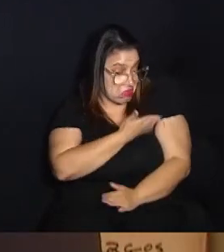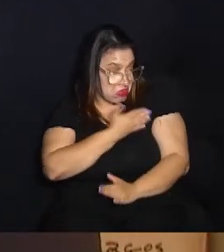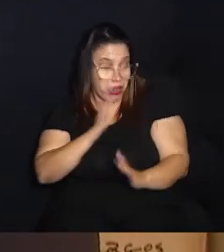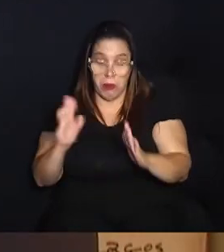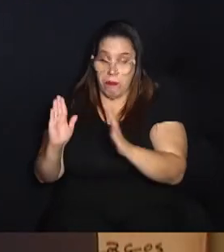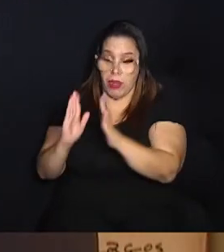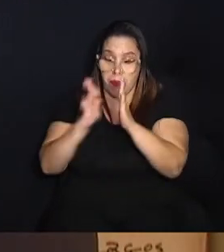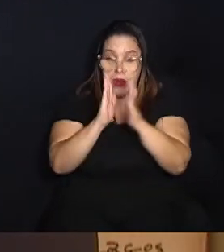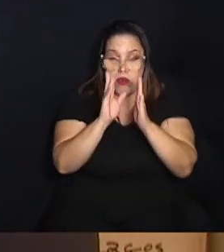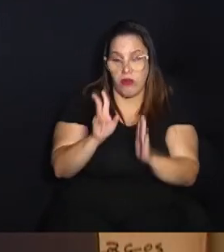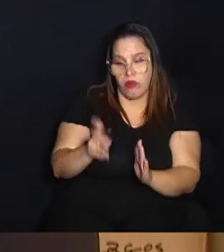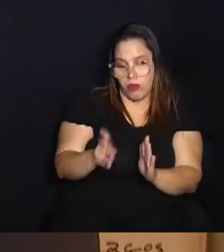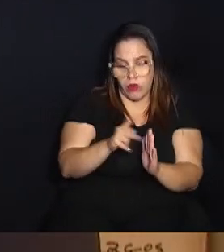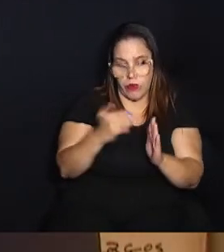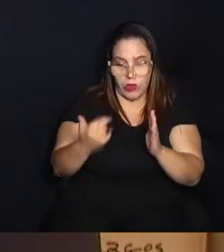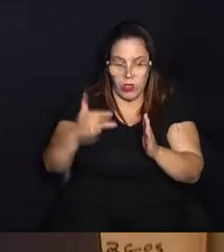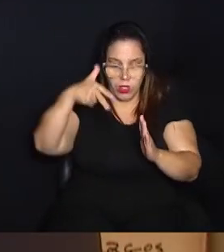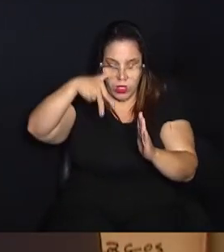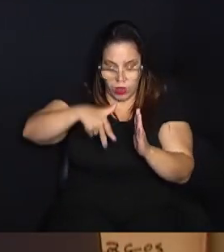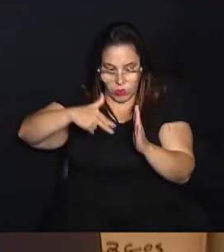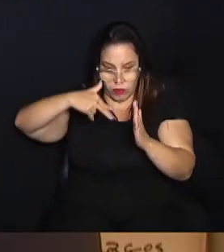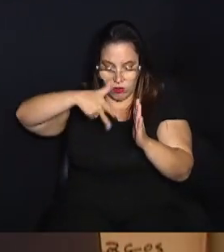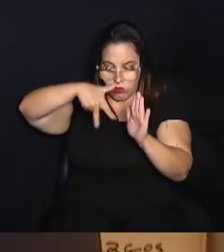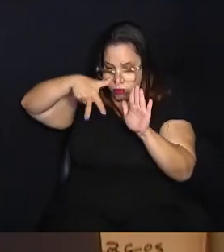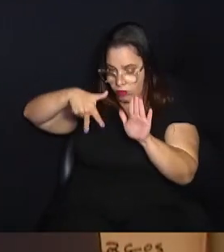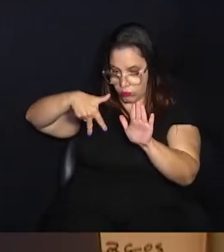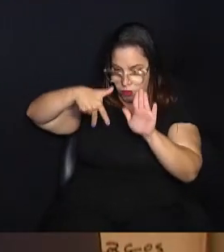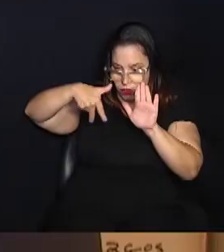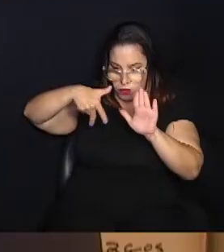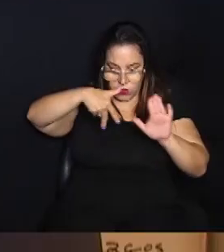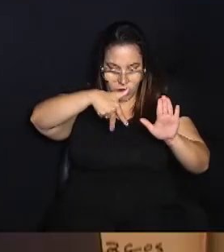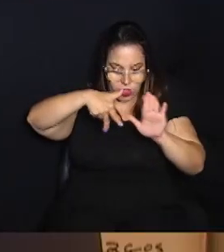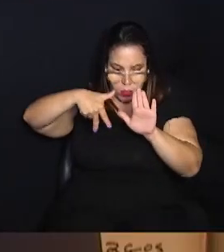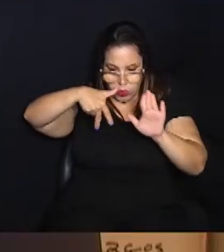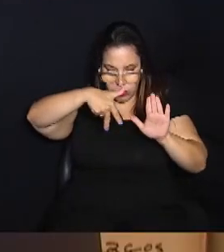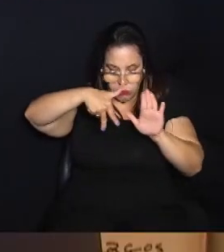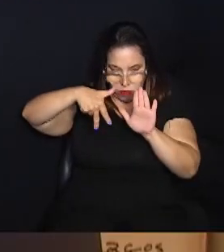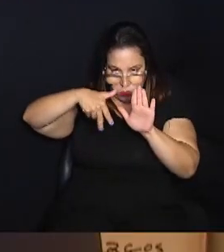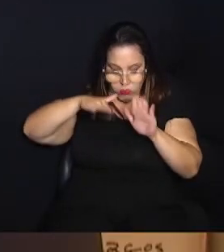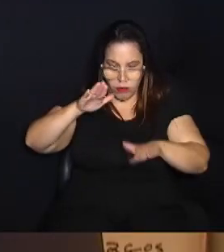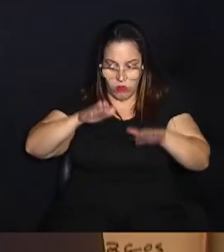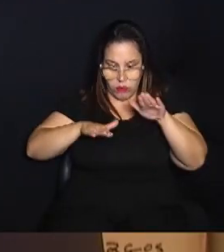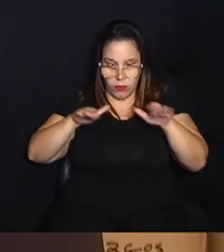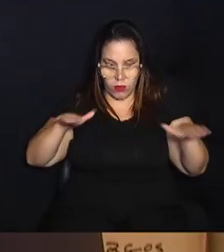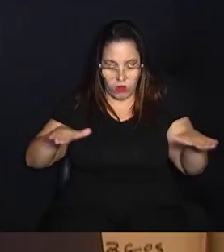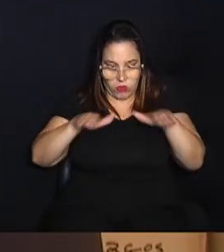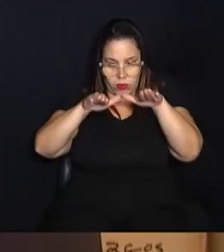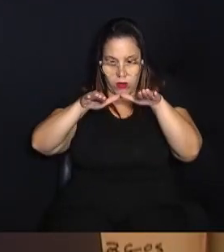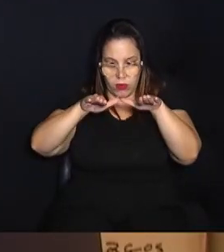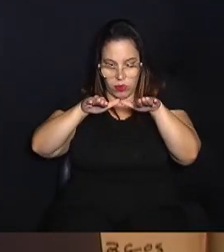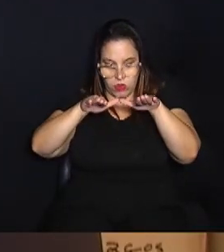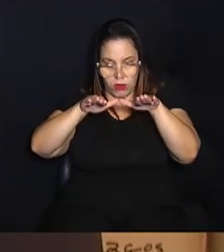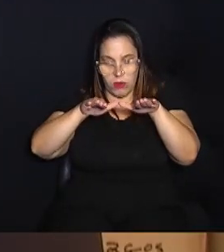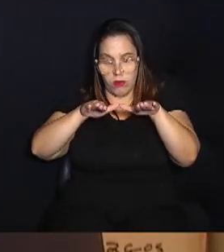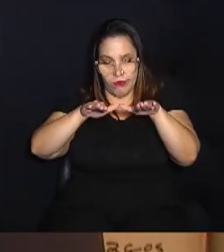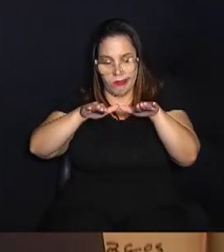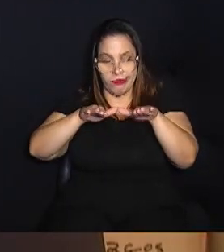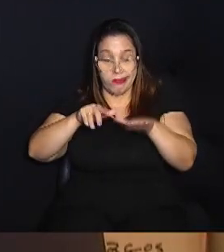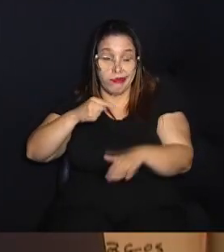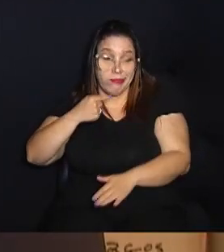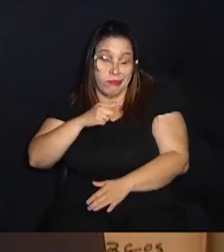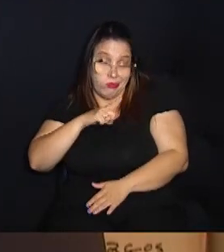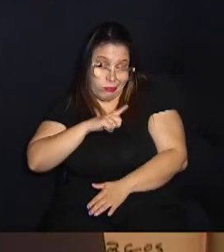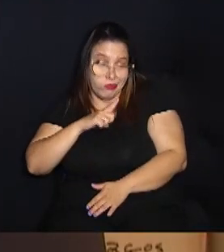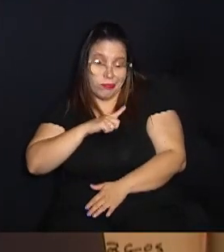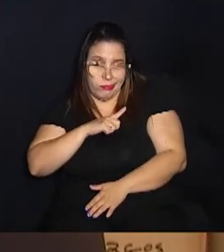o professor também se coloca no mesmo nível hierárquico que os estudantes. Então, a gente tem